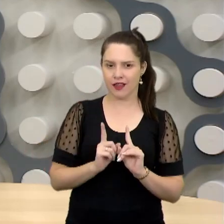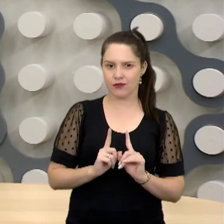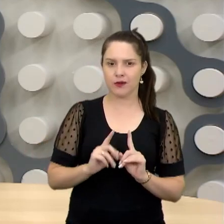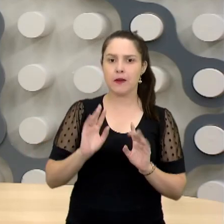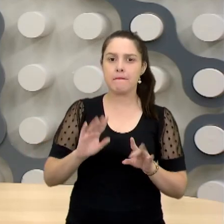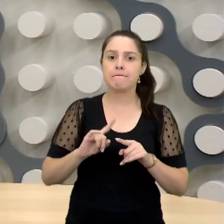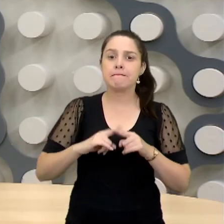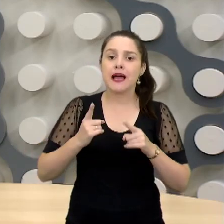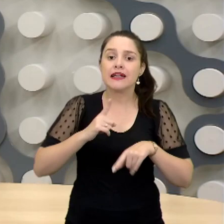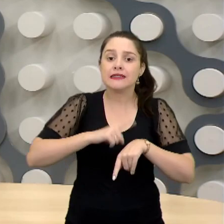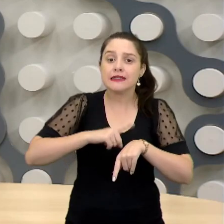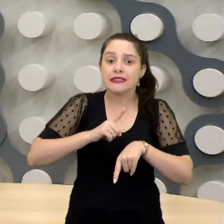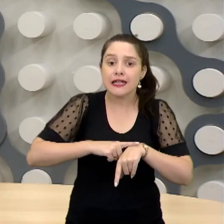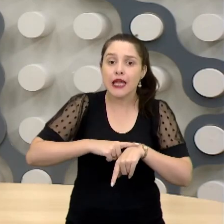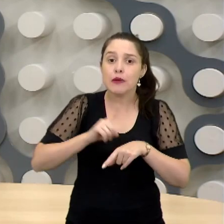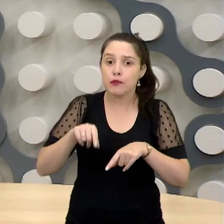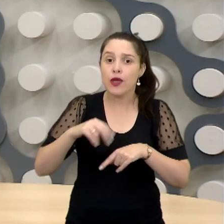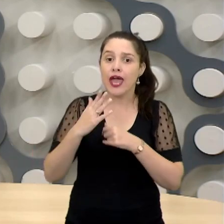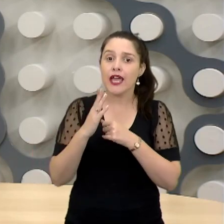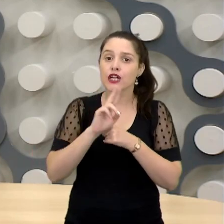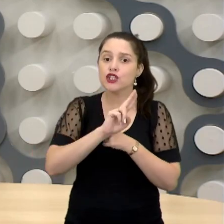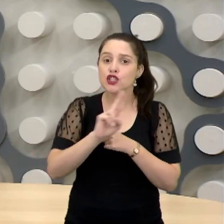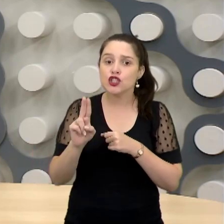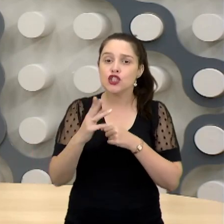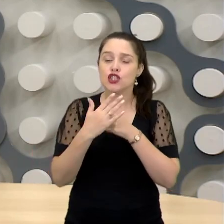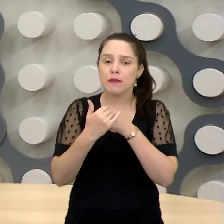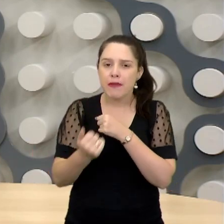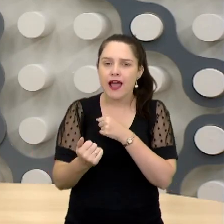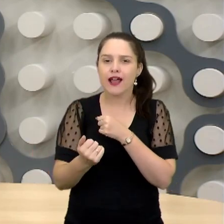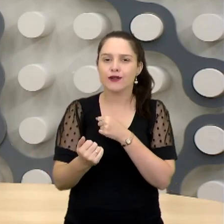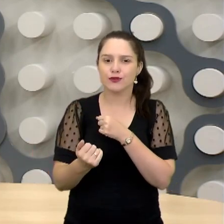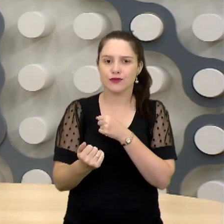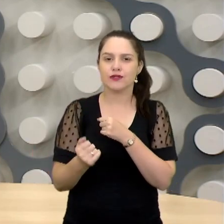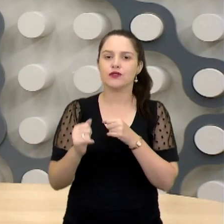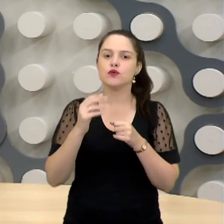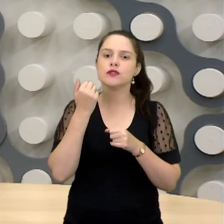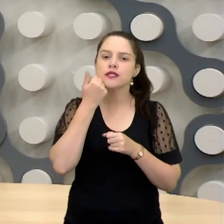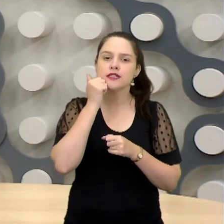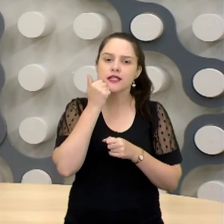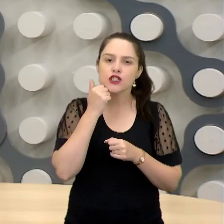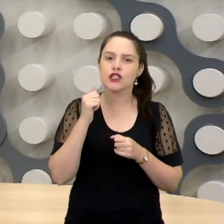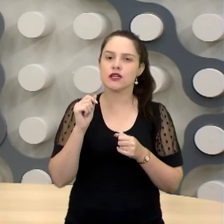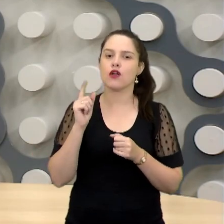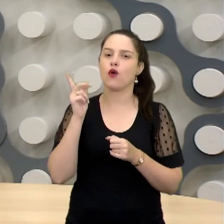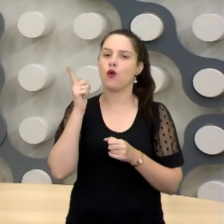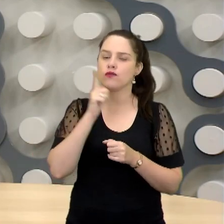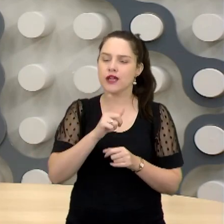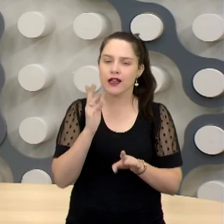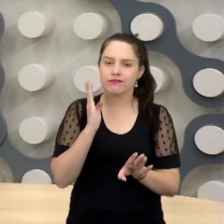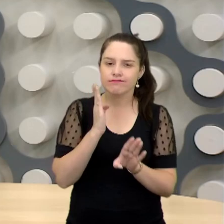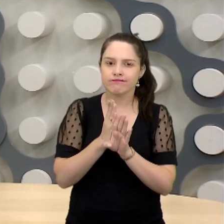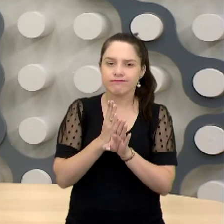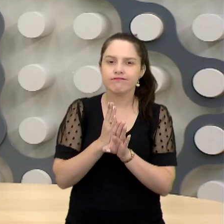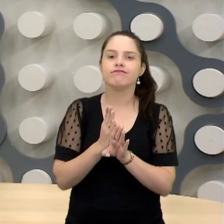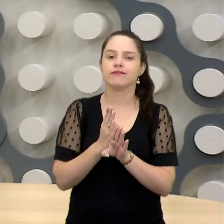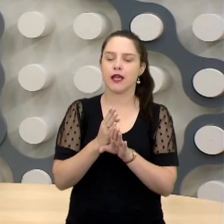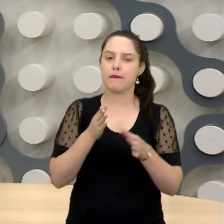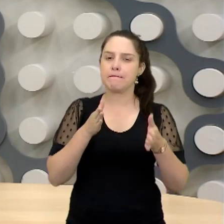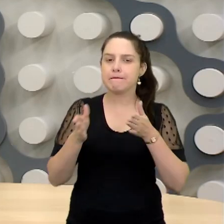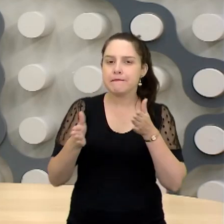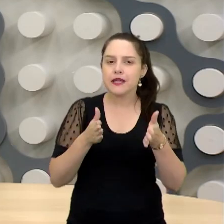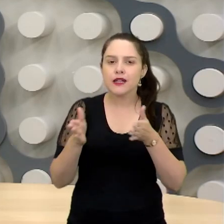um tempo que é chamado aí de tempo nebuloso, que os cientistas consideram aquele período, né, de difícil,